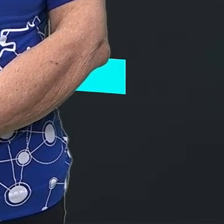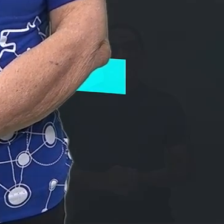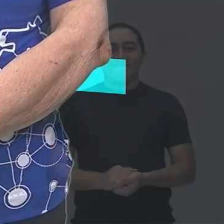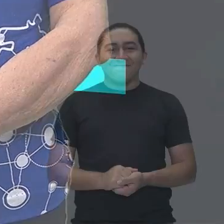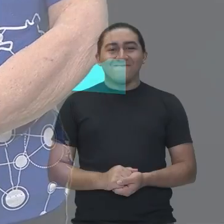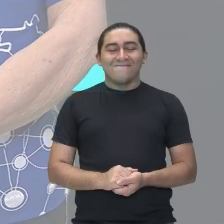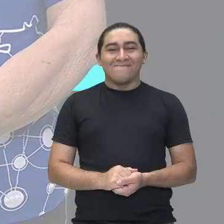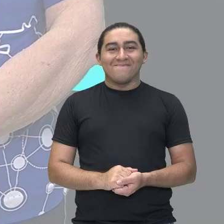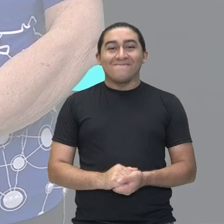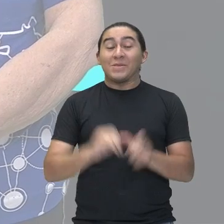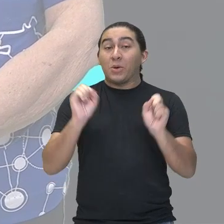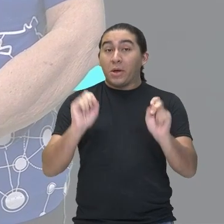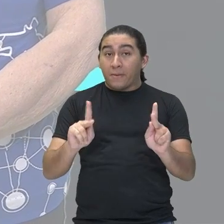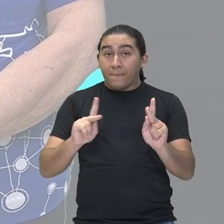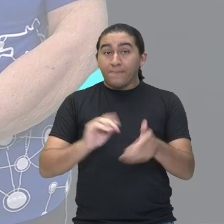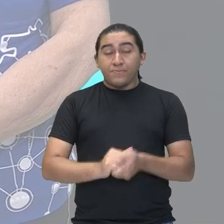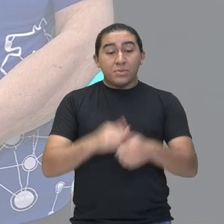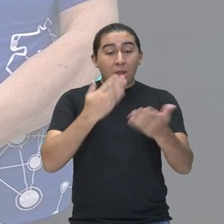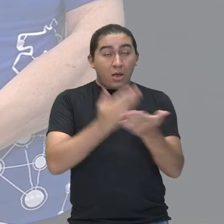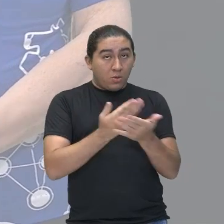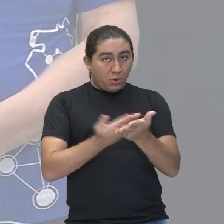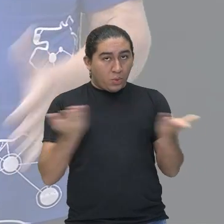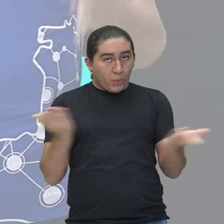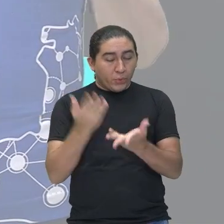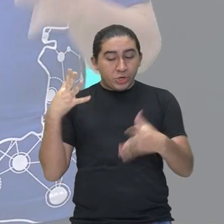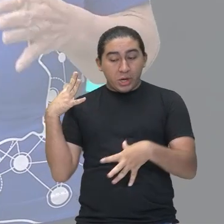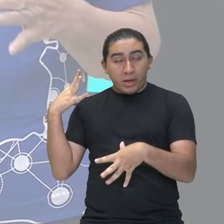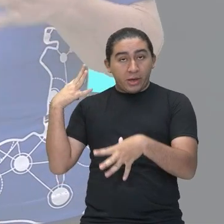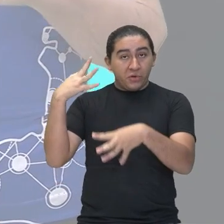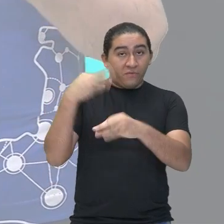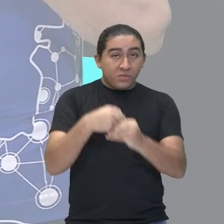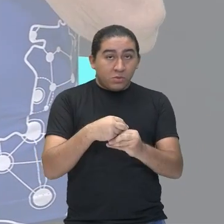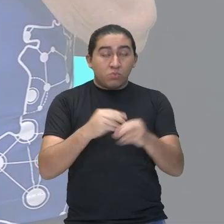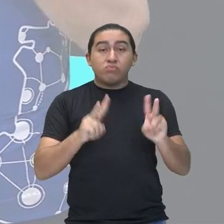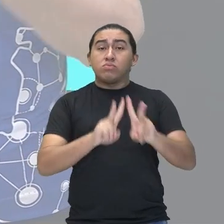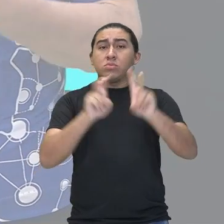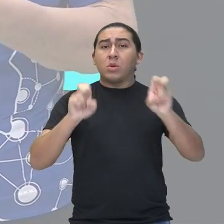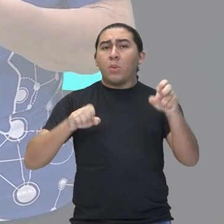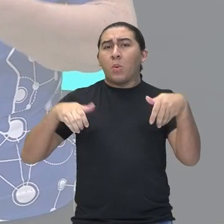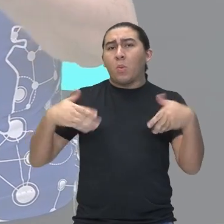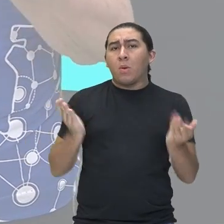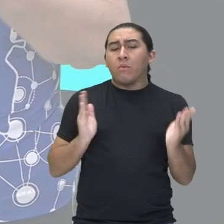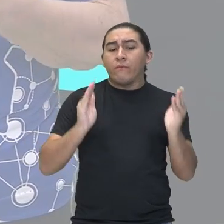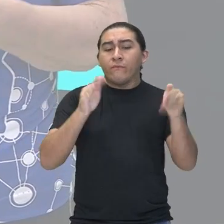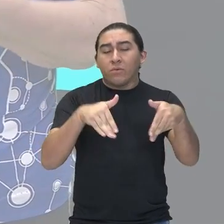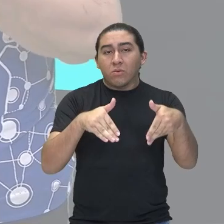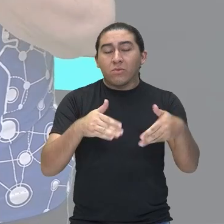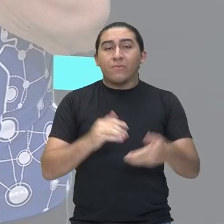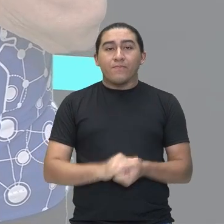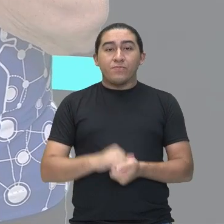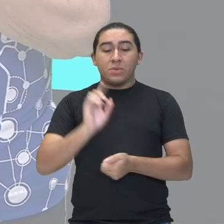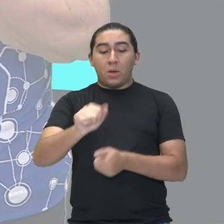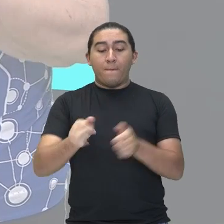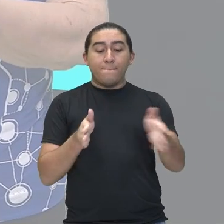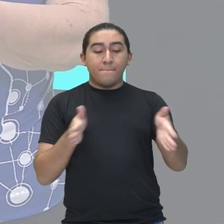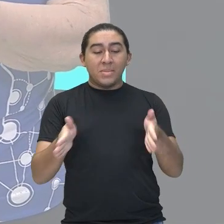Muito bem, a nossa aula de revisão vai estar centrada no período